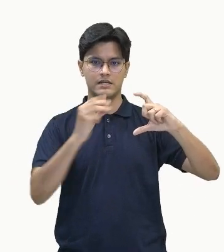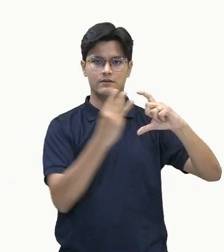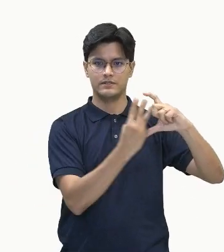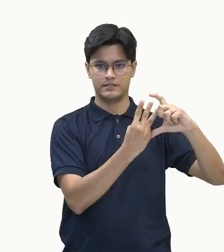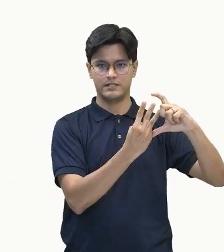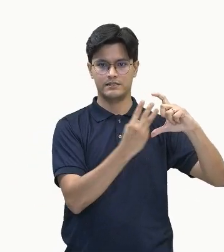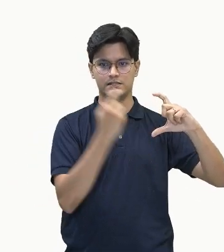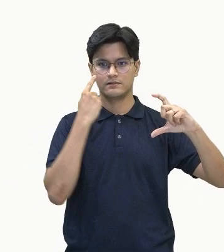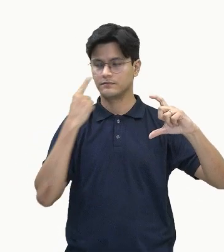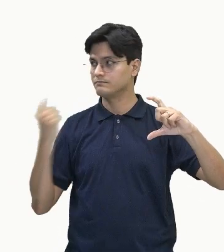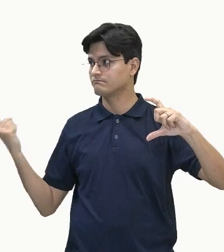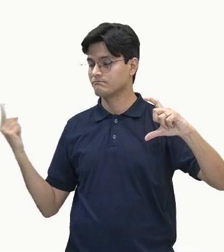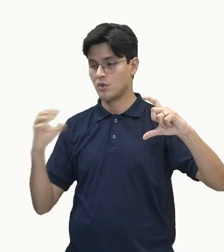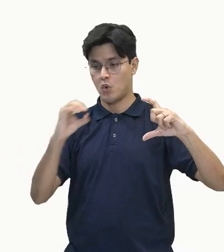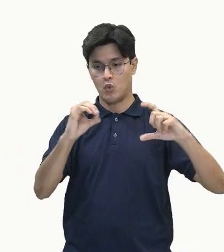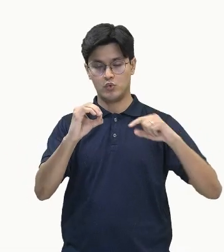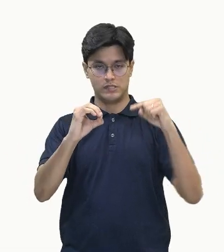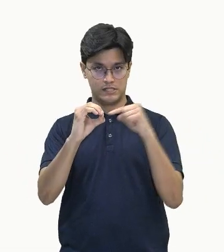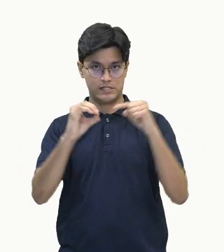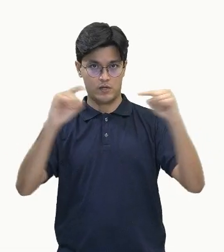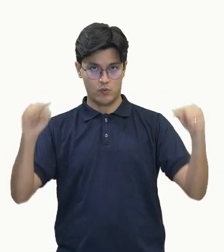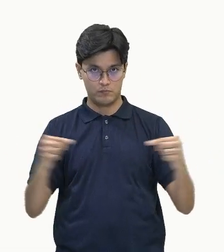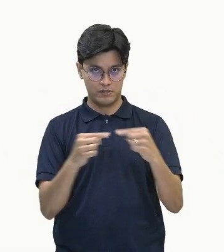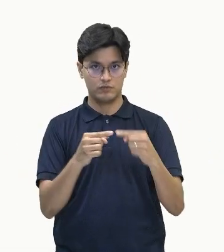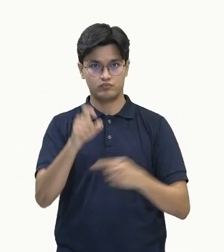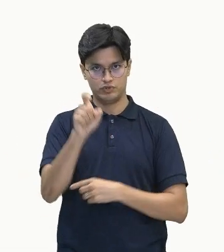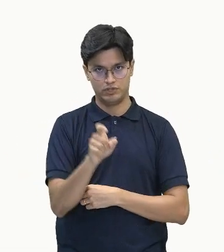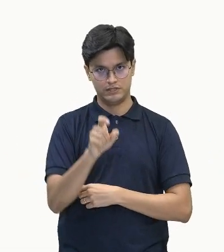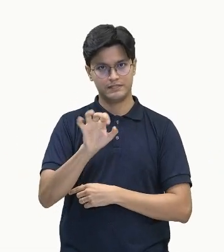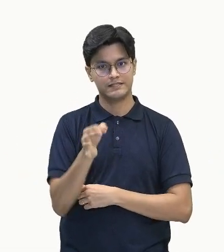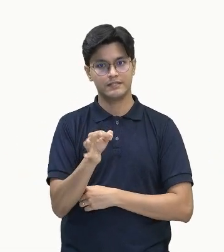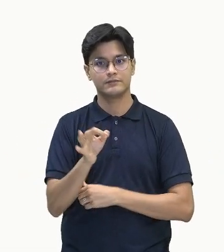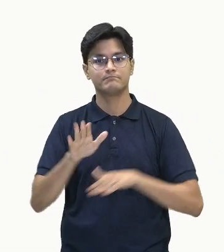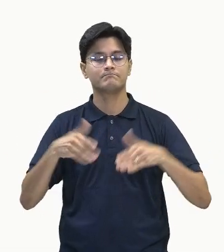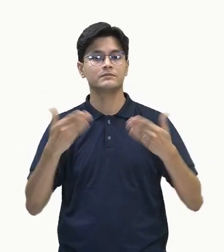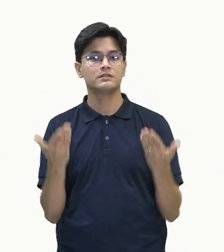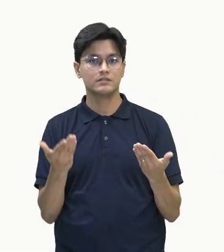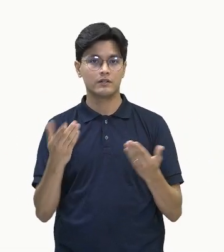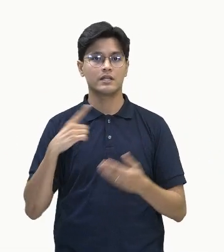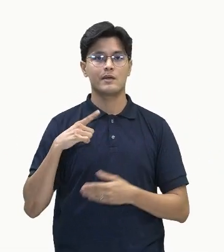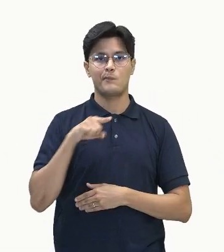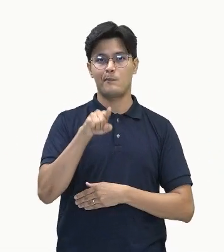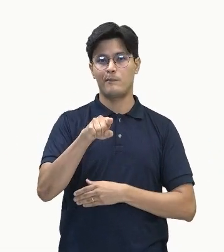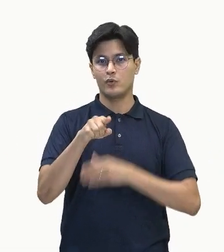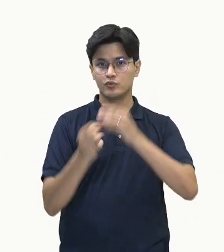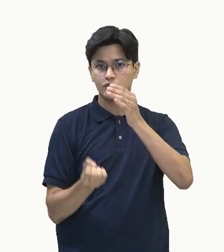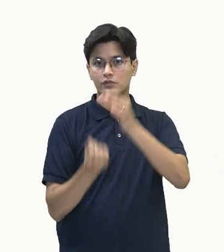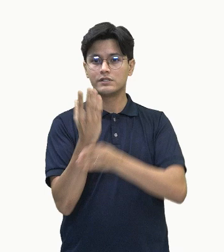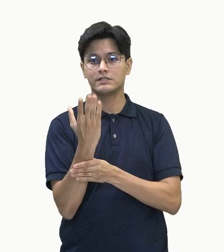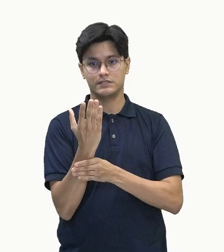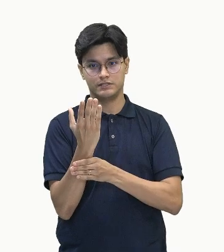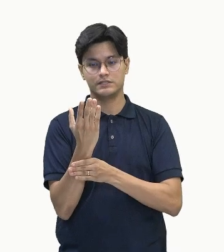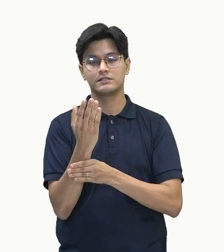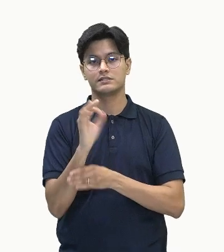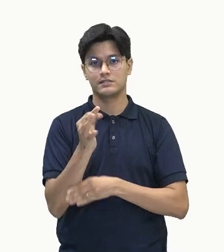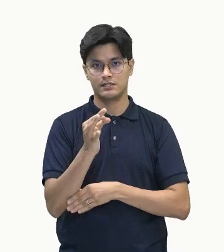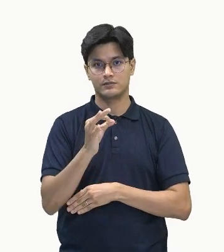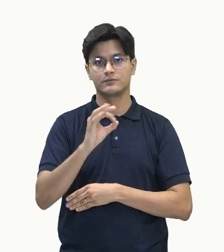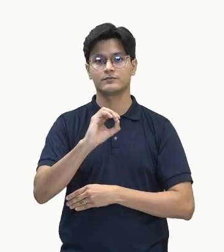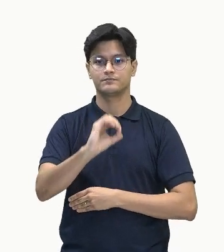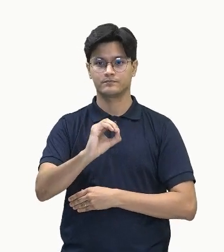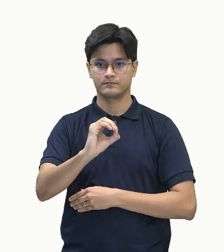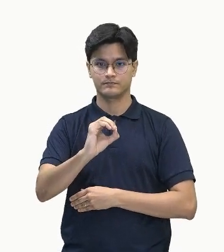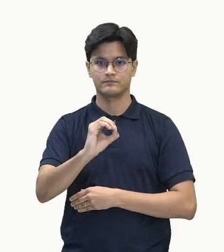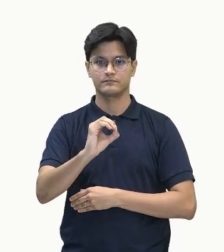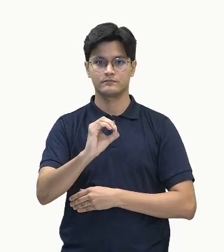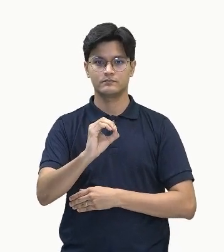Ó. Então, a partir desse ponto de origem, o nosso ponto ele não vai nem para a